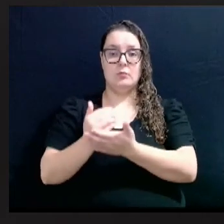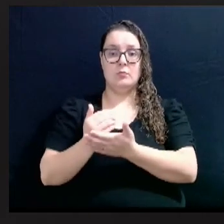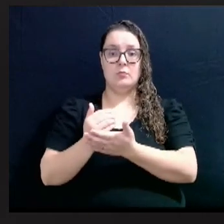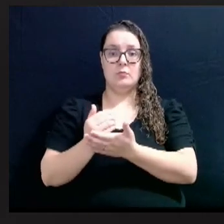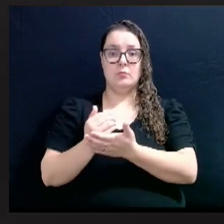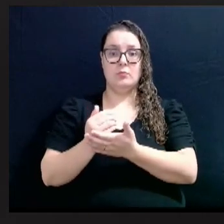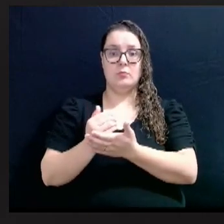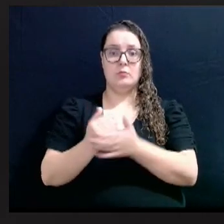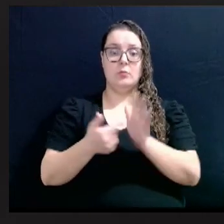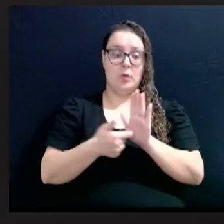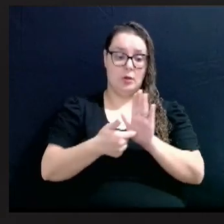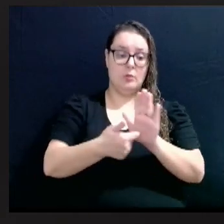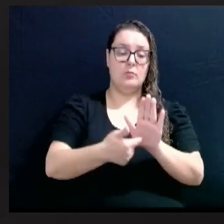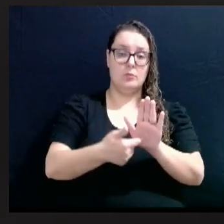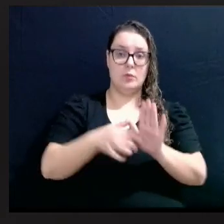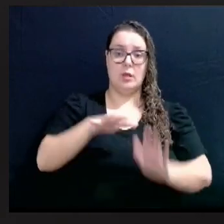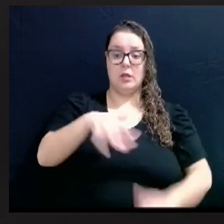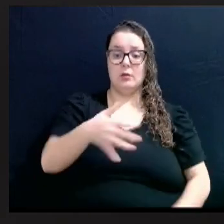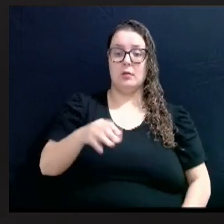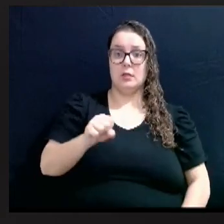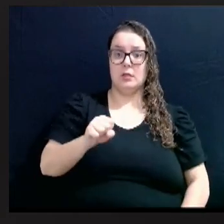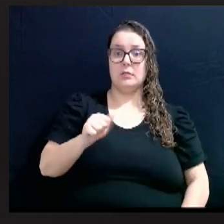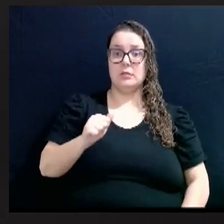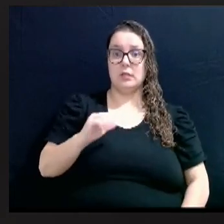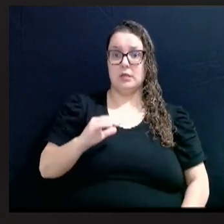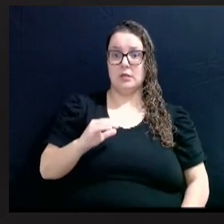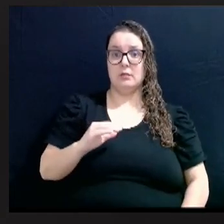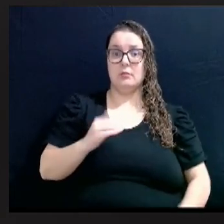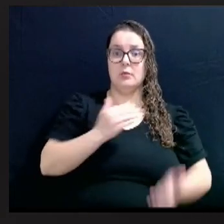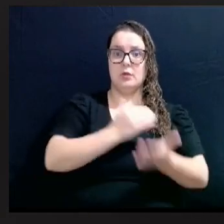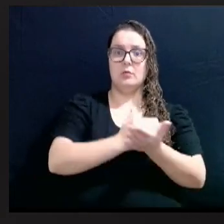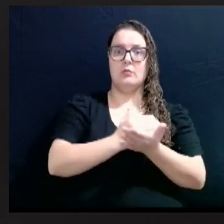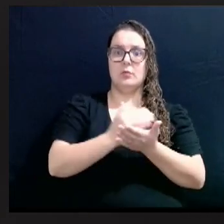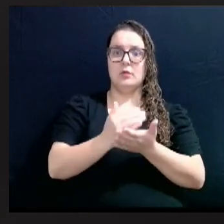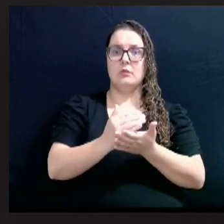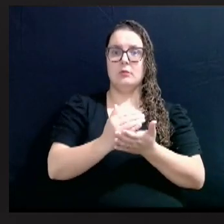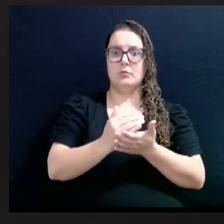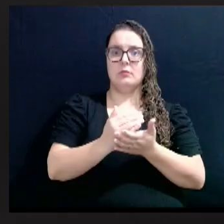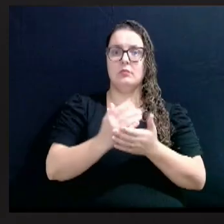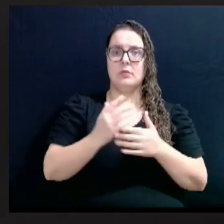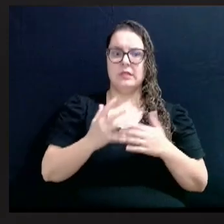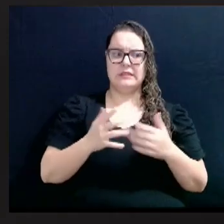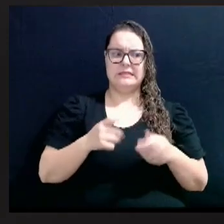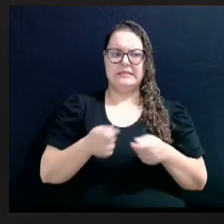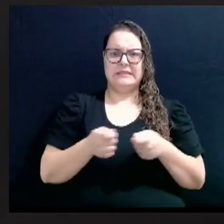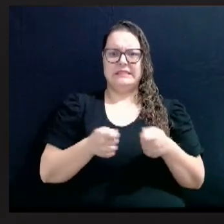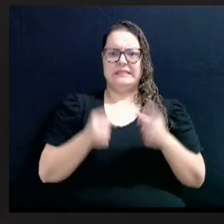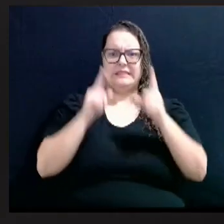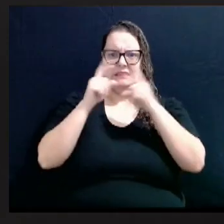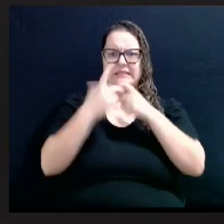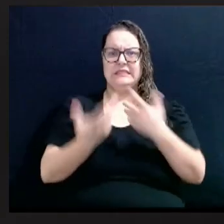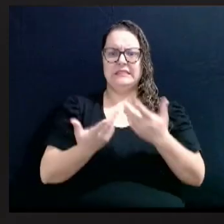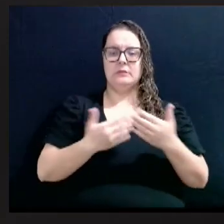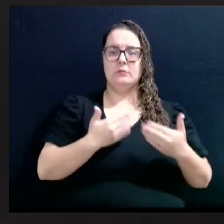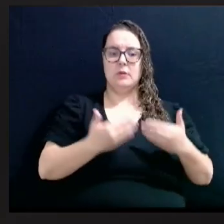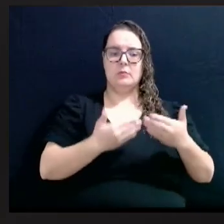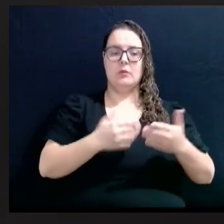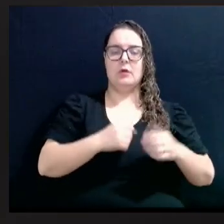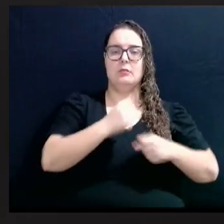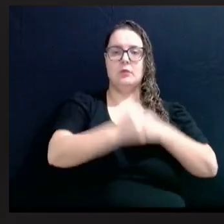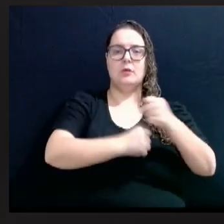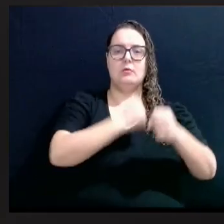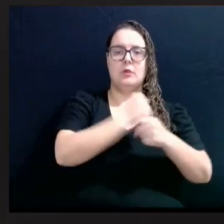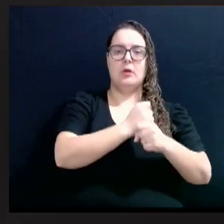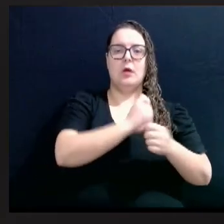a tabela saque. Porque assim, no começo você vai estar ali meio apertado, mas ao decorrer dos anos que essa parcela ela